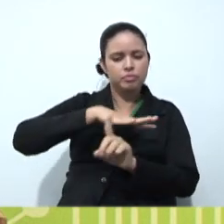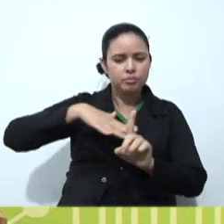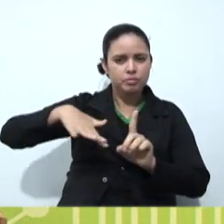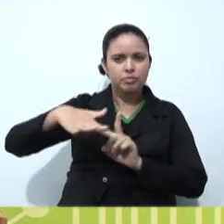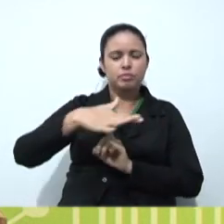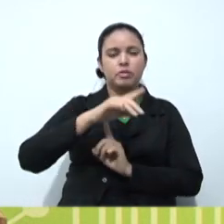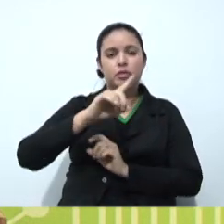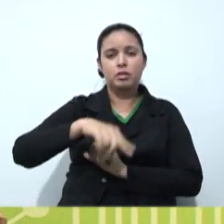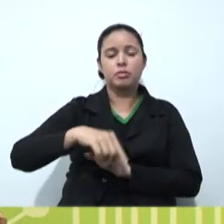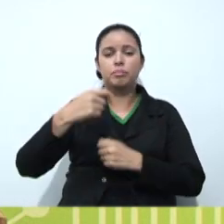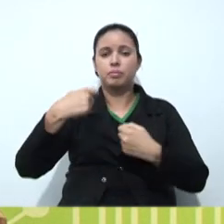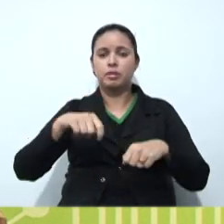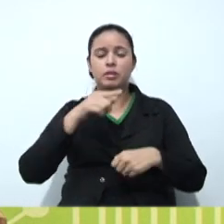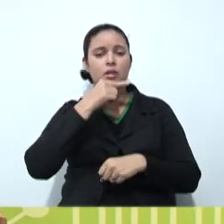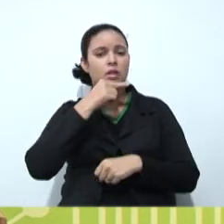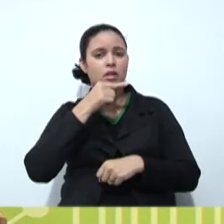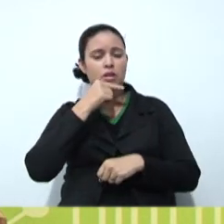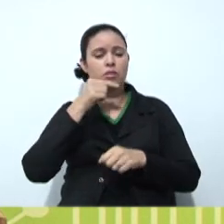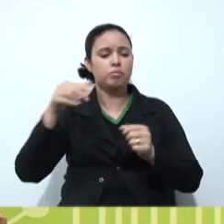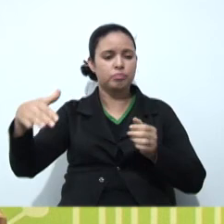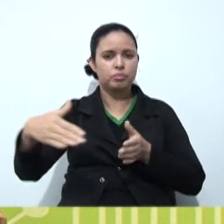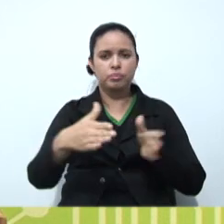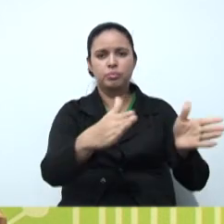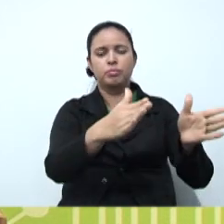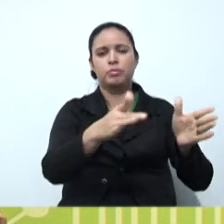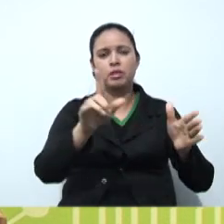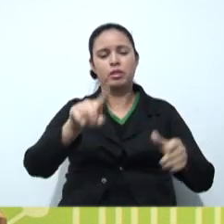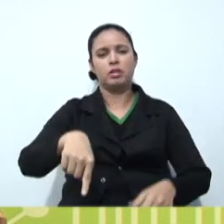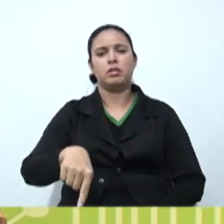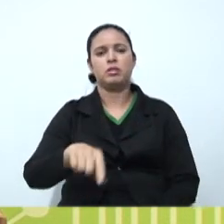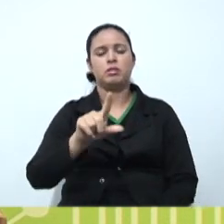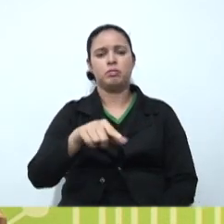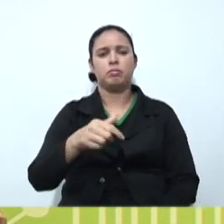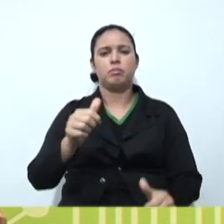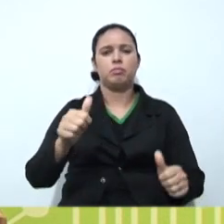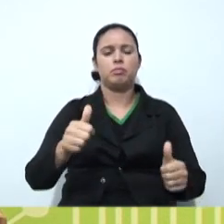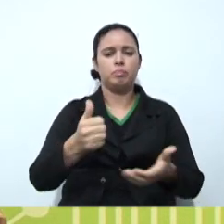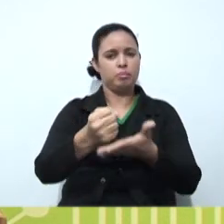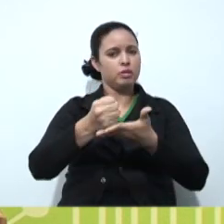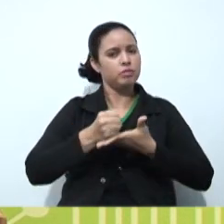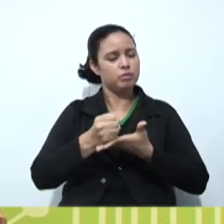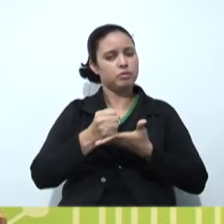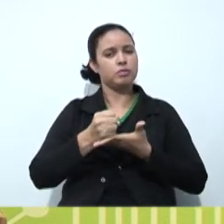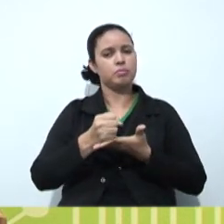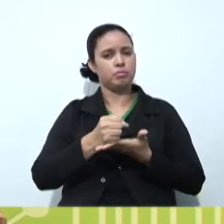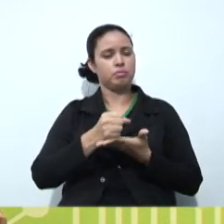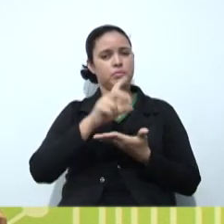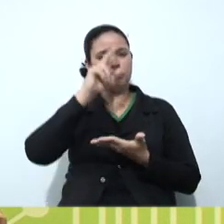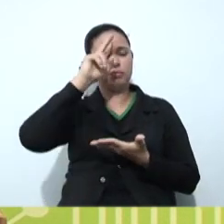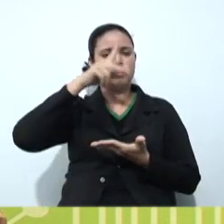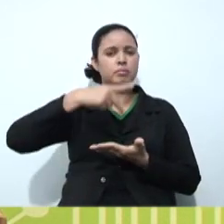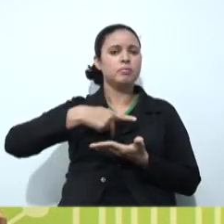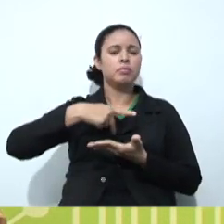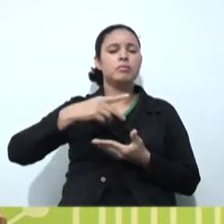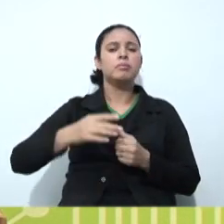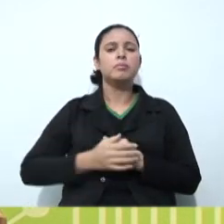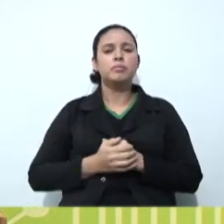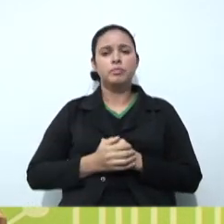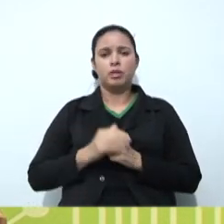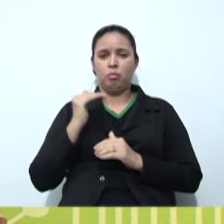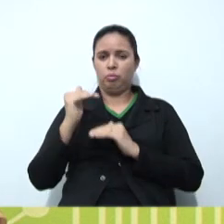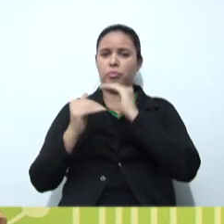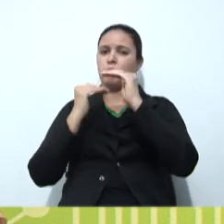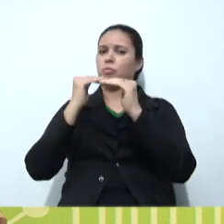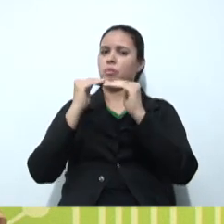nossa natureza, das nossas águas, dos nossos rios, tá? Isso é benefício próprio, tá? O progresso é necessário?